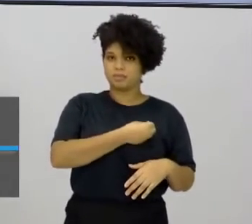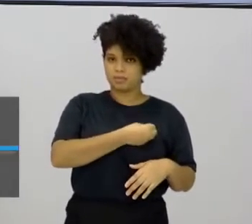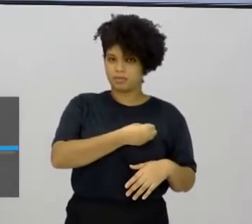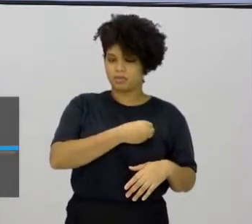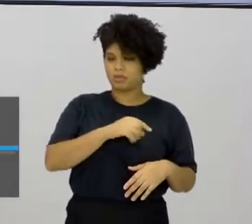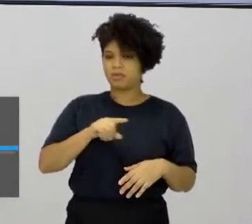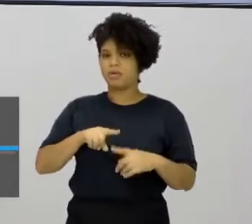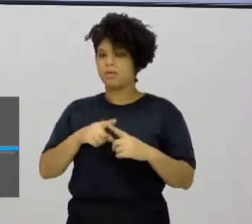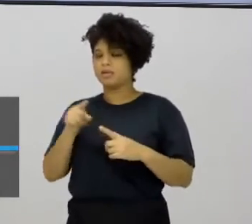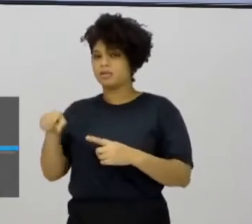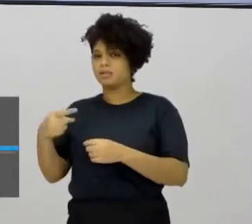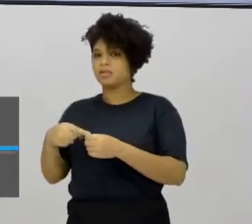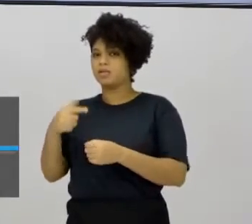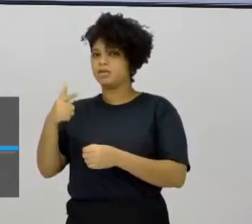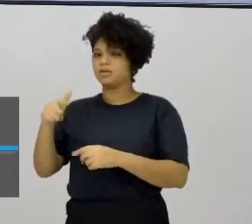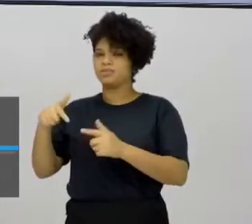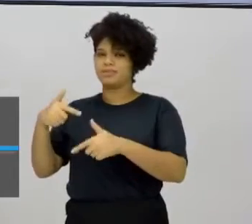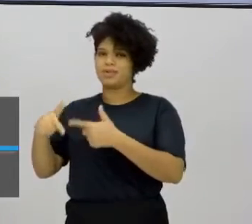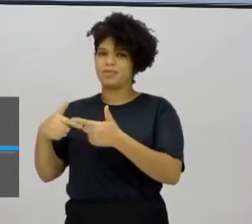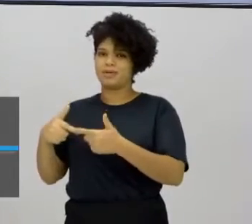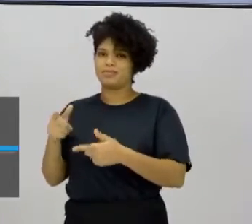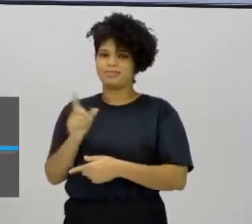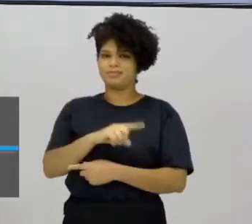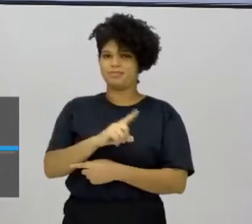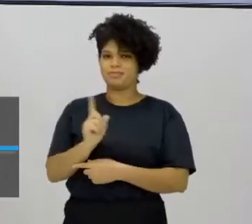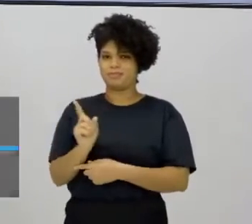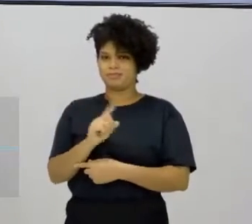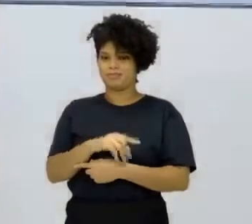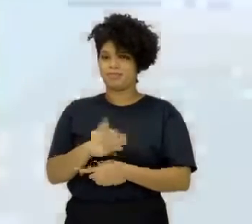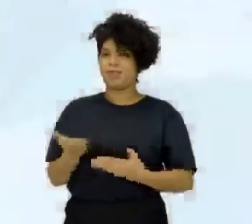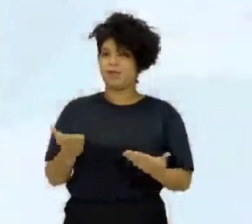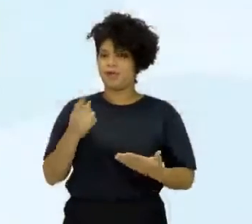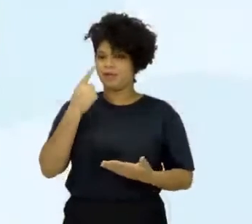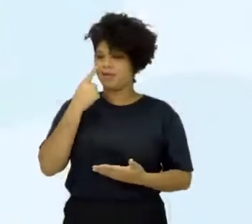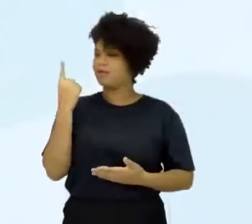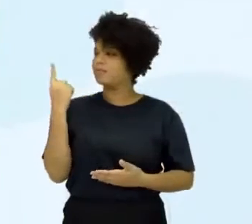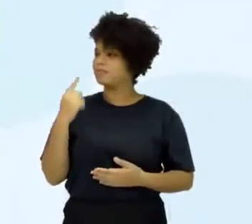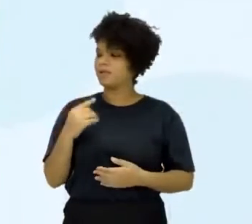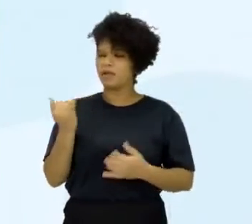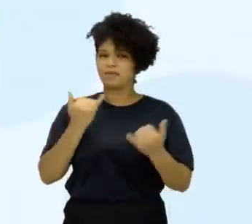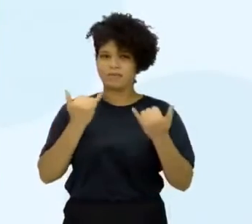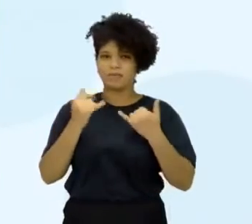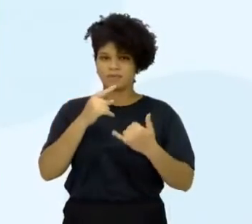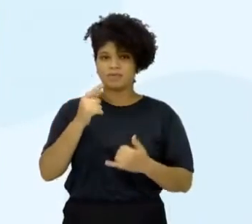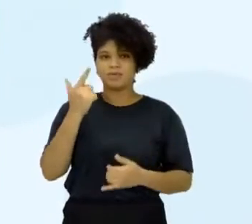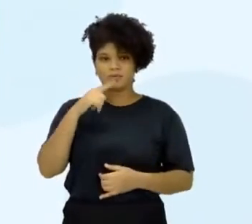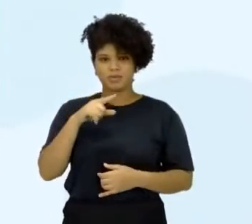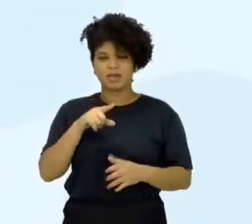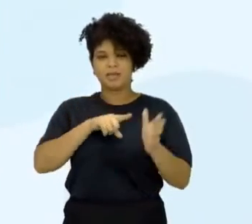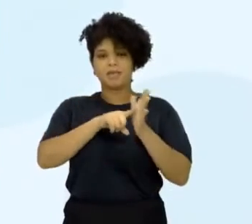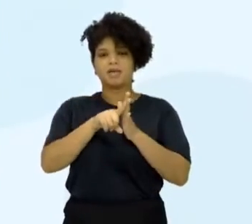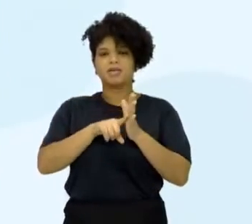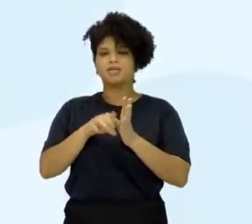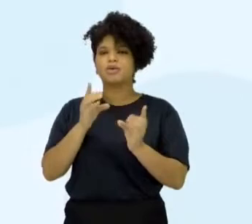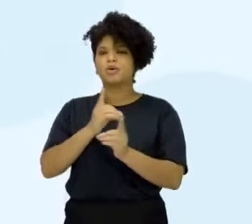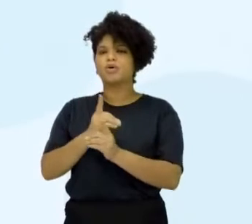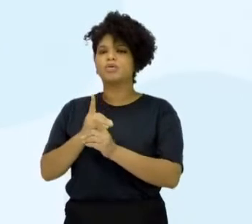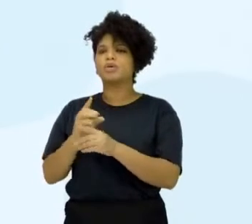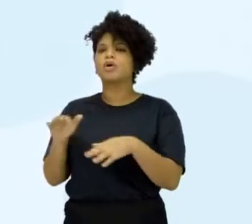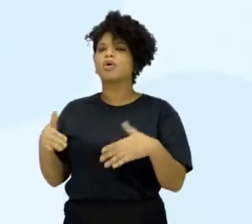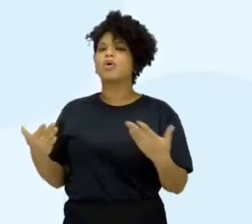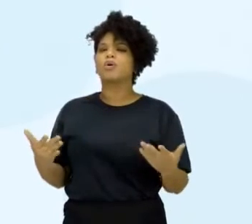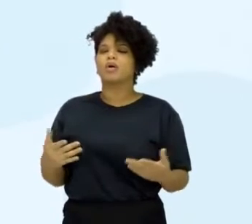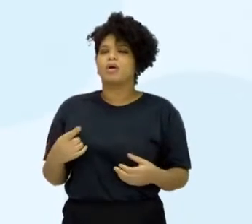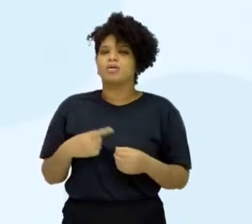mais definitivas, tá certo? Saiba mais, pode entrar aí, ó. Tem aí onde eu pesquisei, regiões de influências das